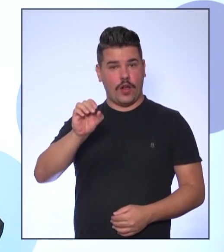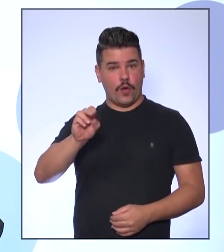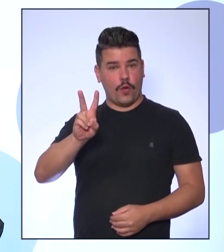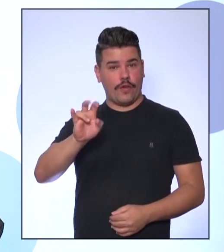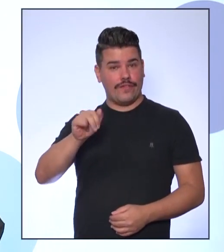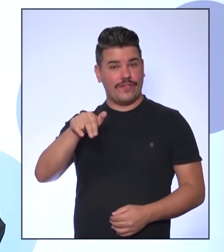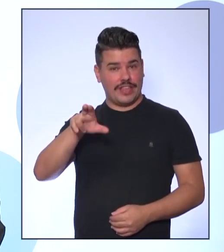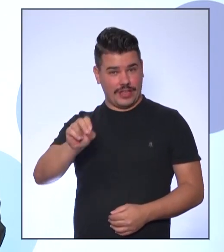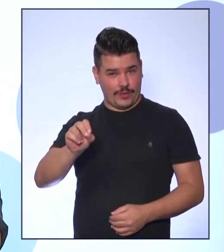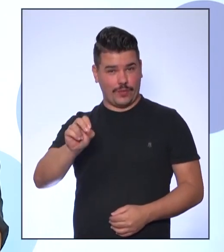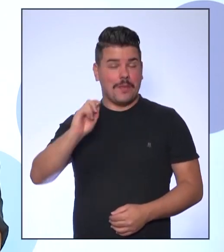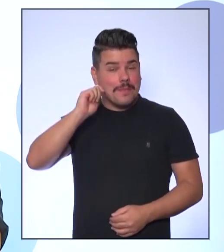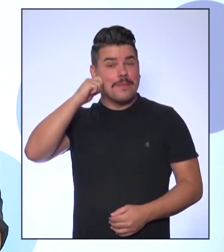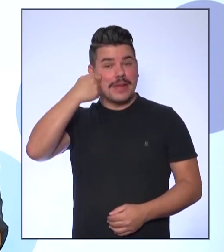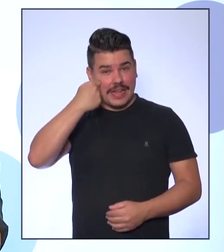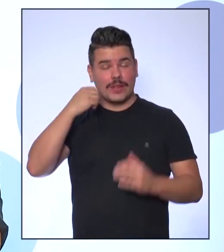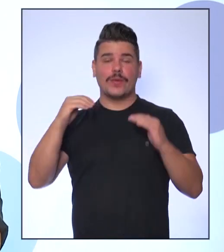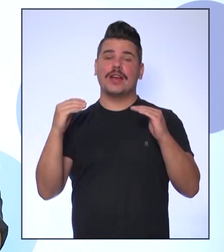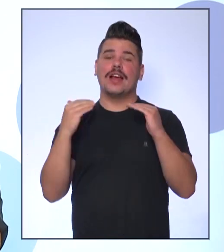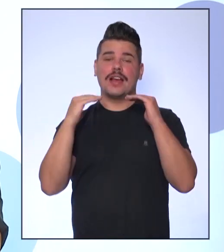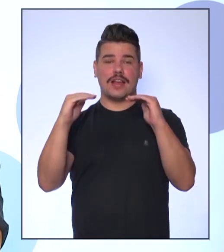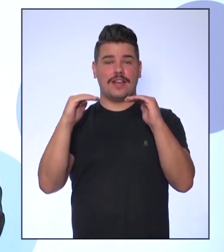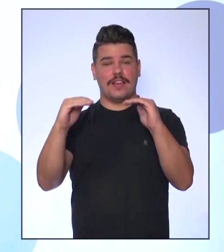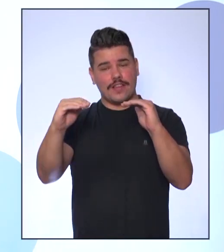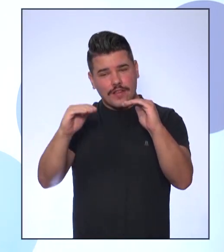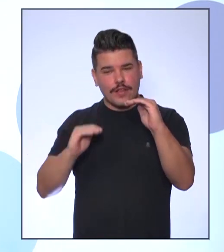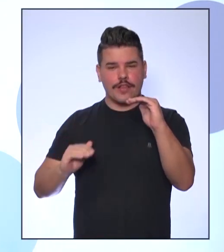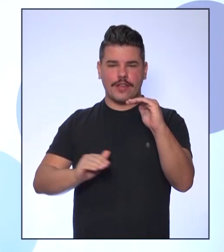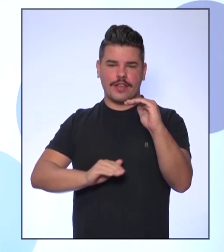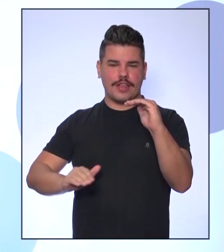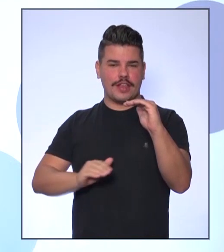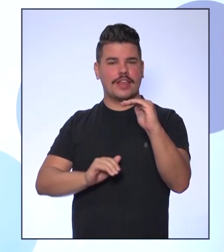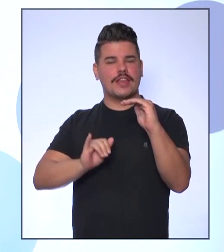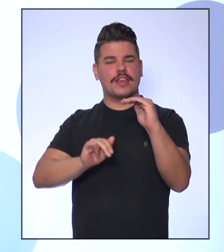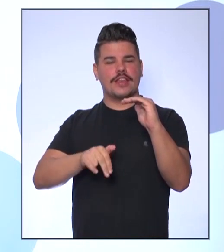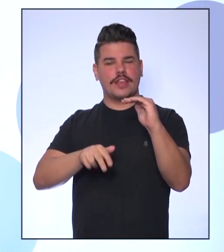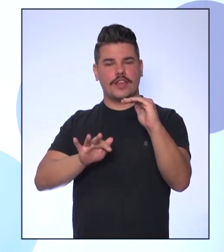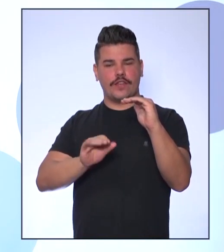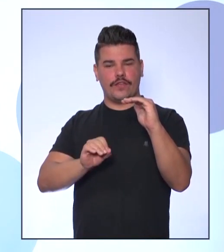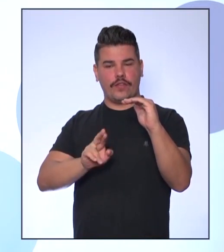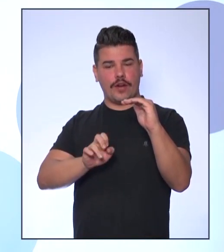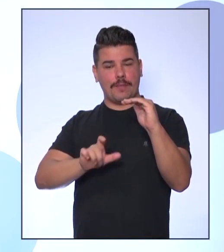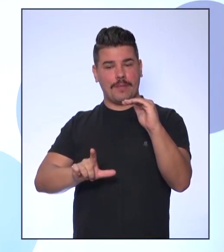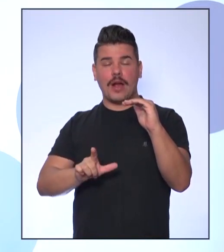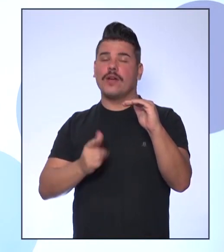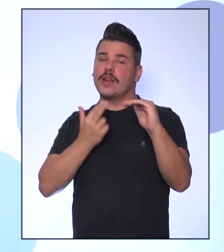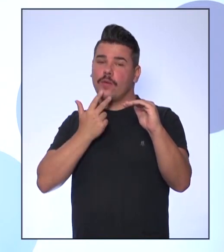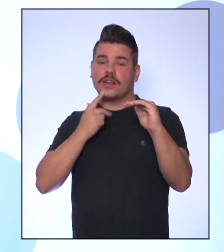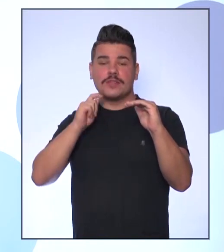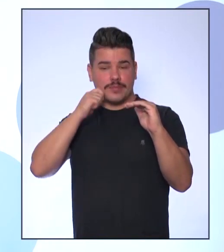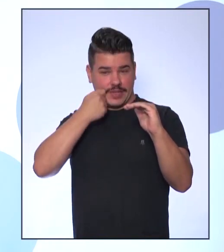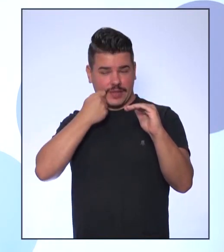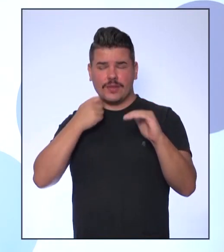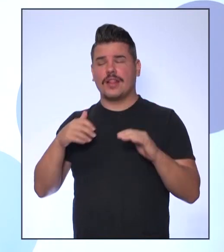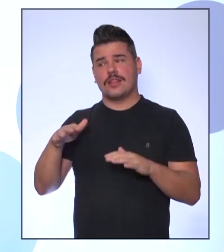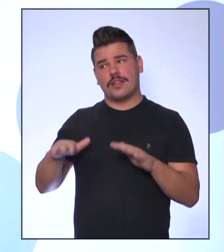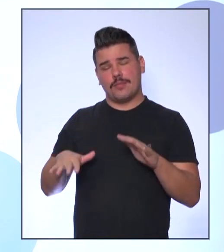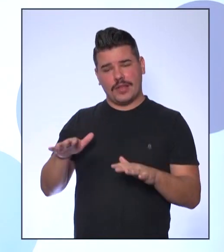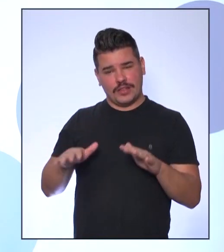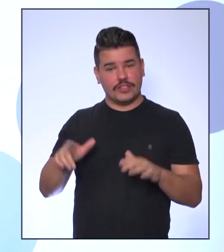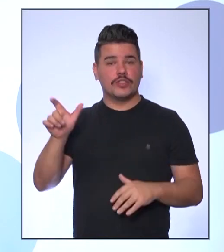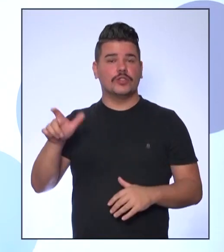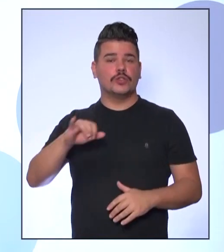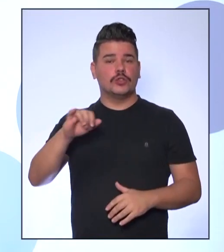informal. É isso mesmo? A Larissa diz que ouvindo é uma linguagem formal. Depende. O João Augusto diz,